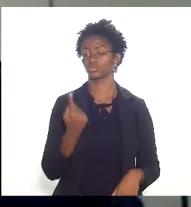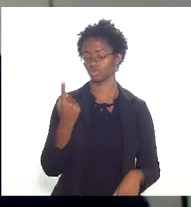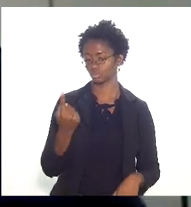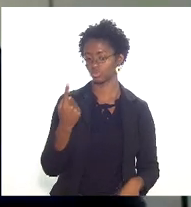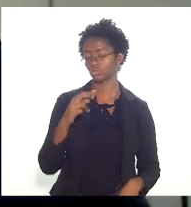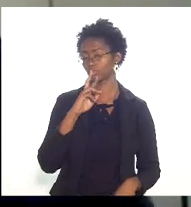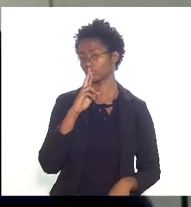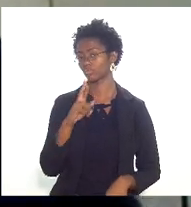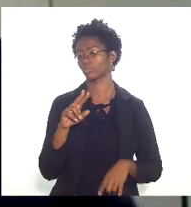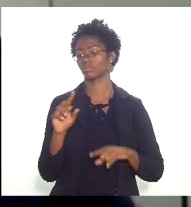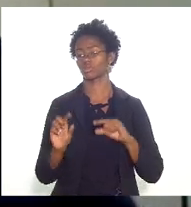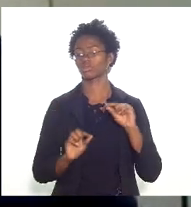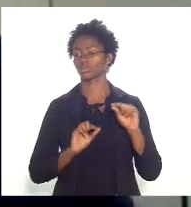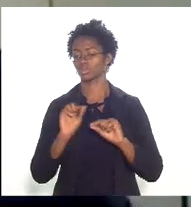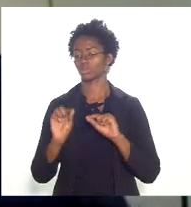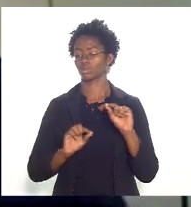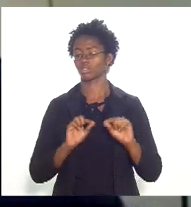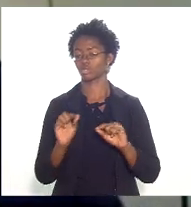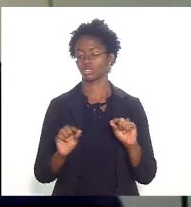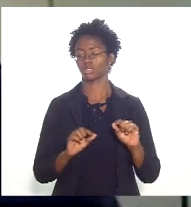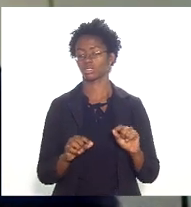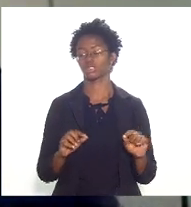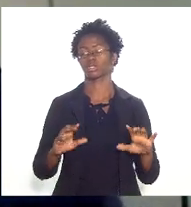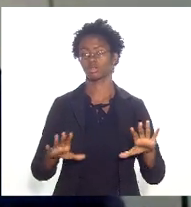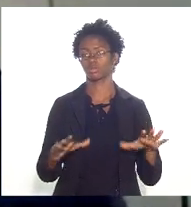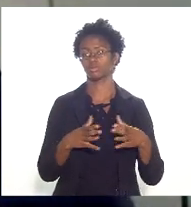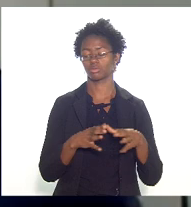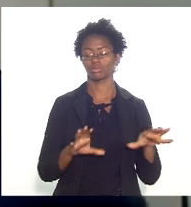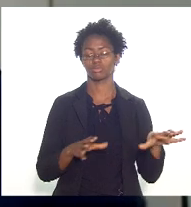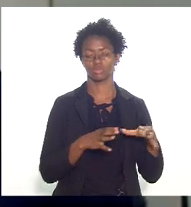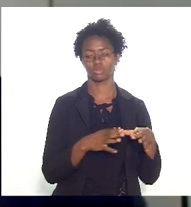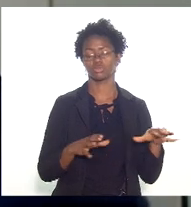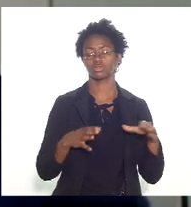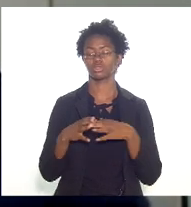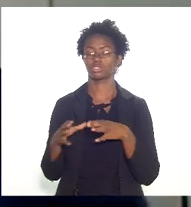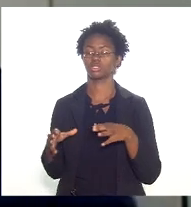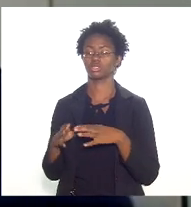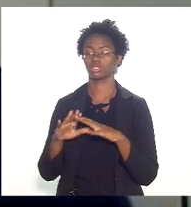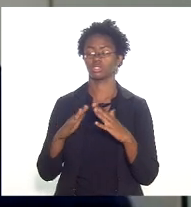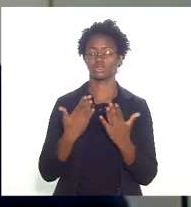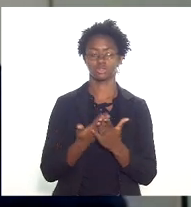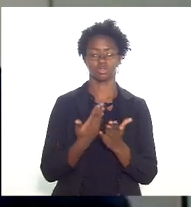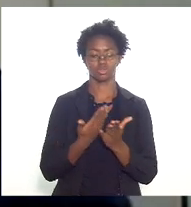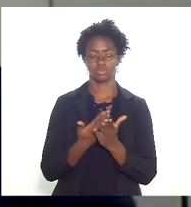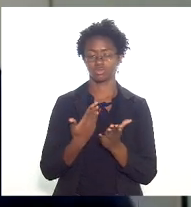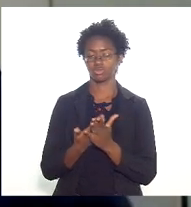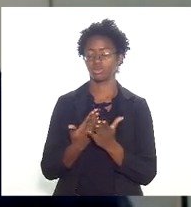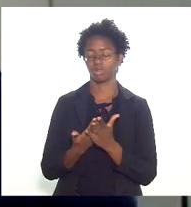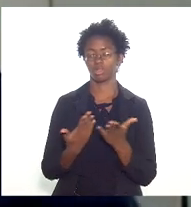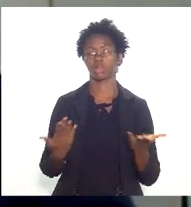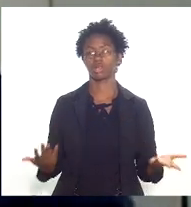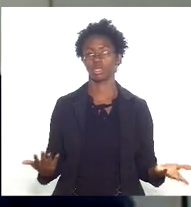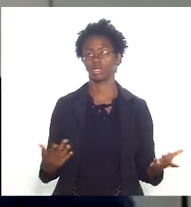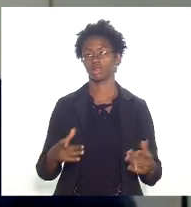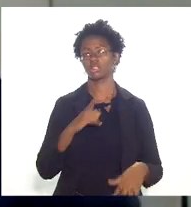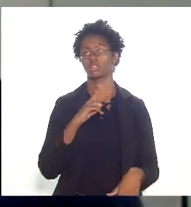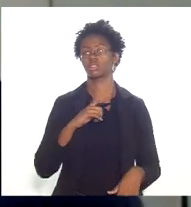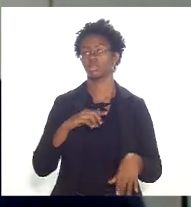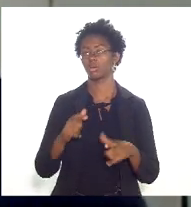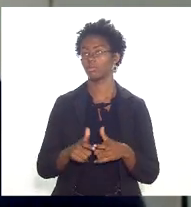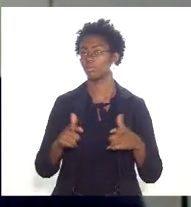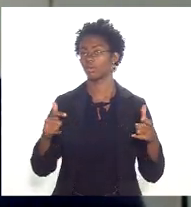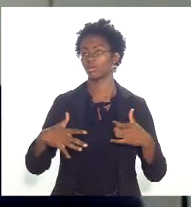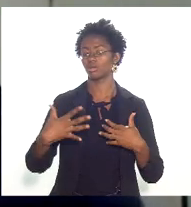a maior exposição das Comunidades escolares ao vírus e portanto a maior o maior contágio e